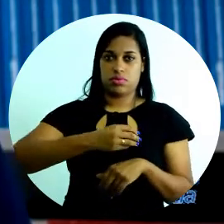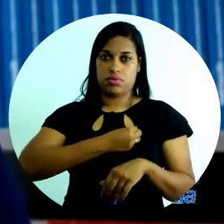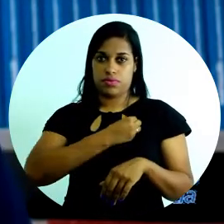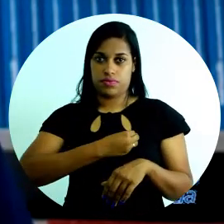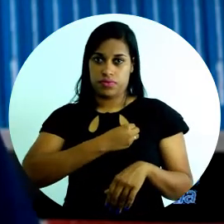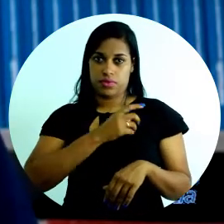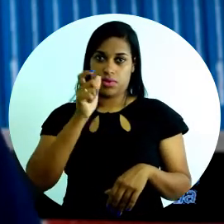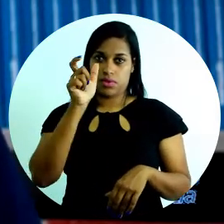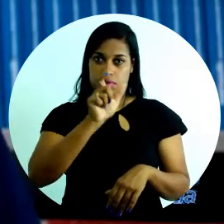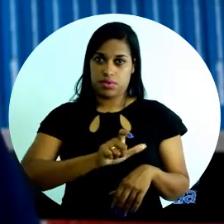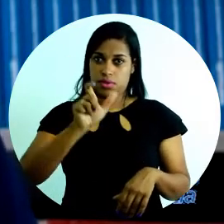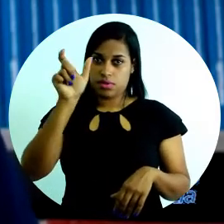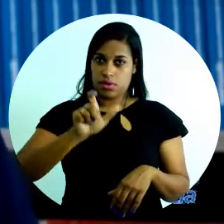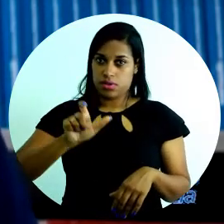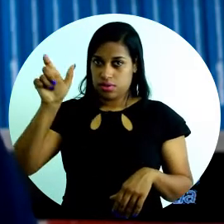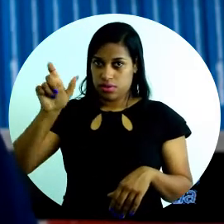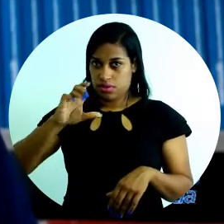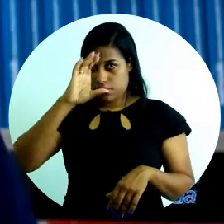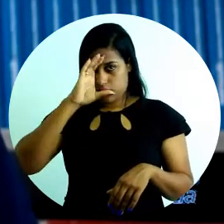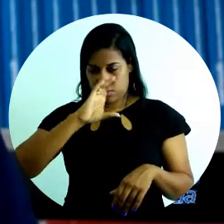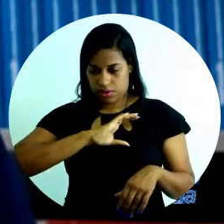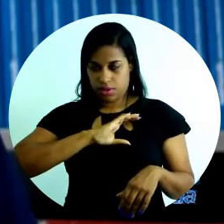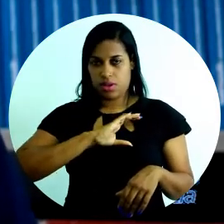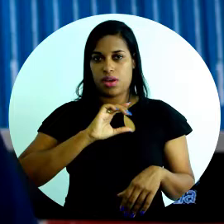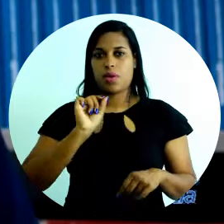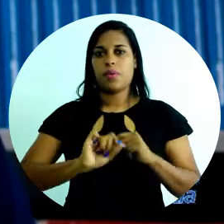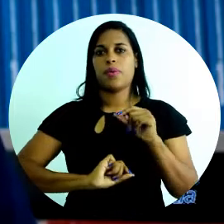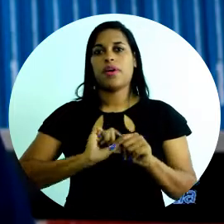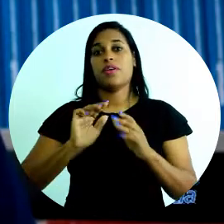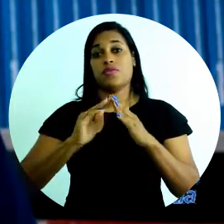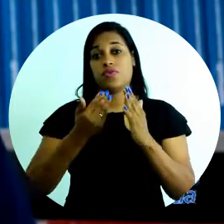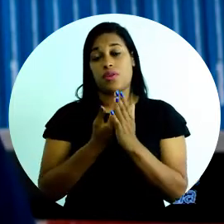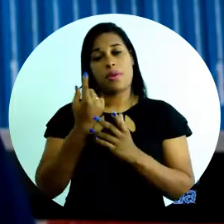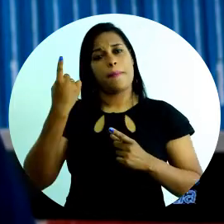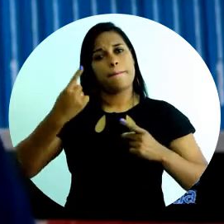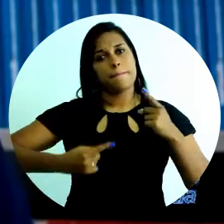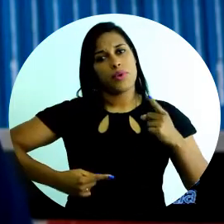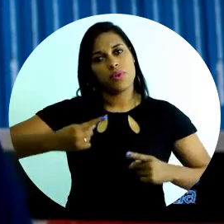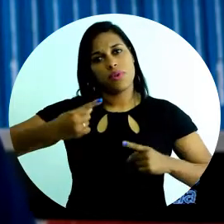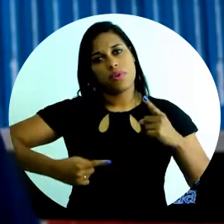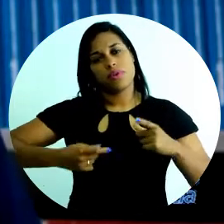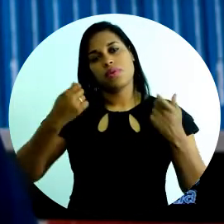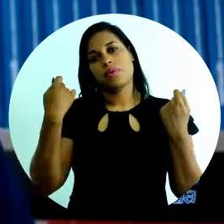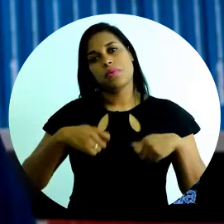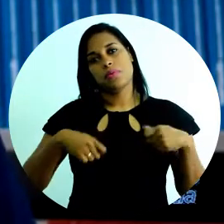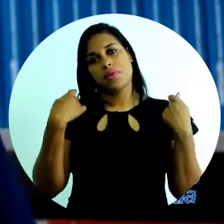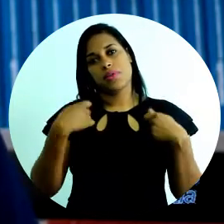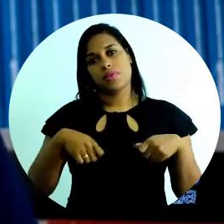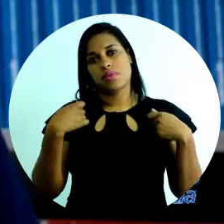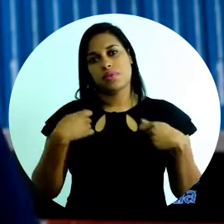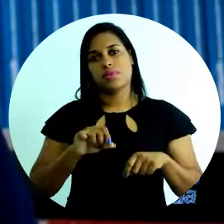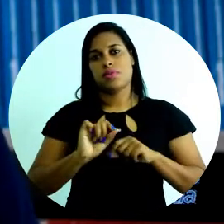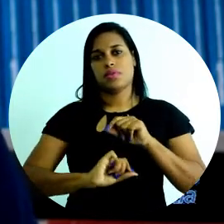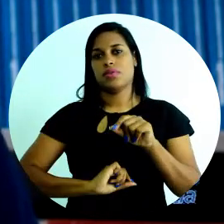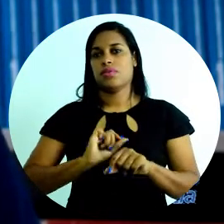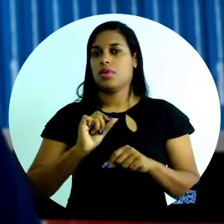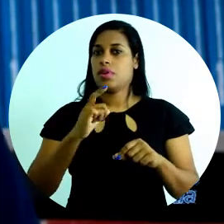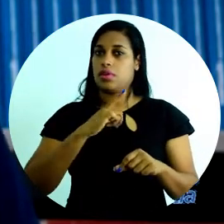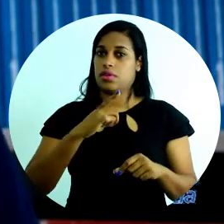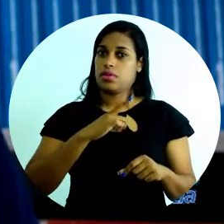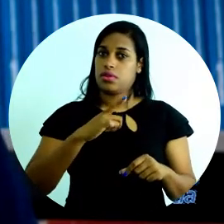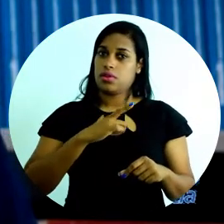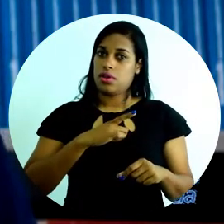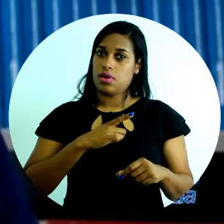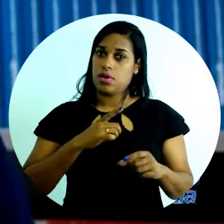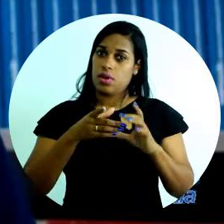construção de cidadania, isso significa que a escola ela realiza um ato político. E todo ato político precisa